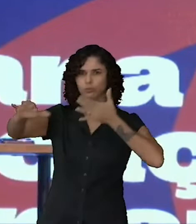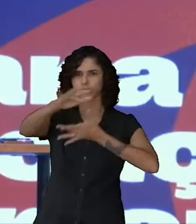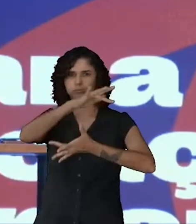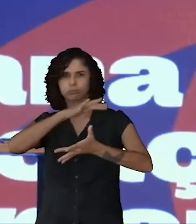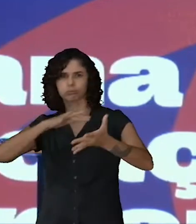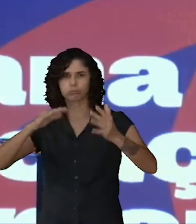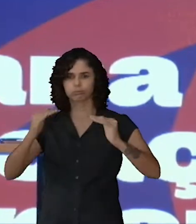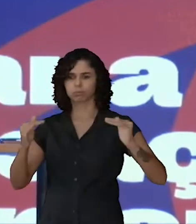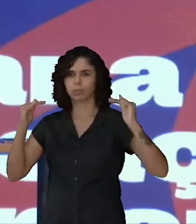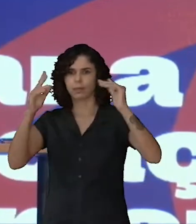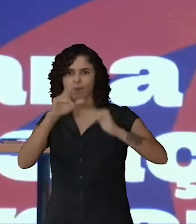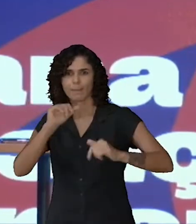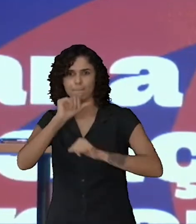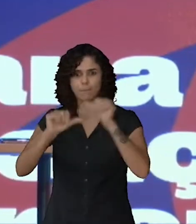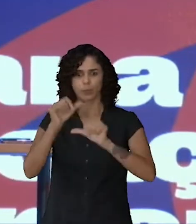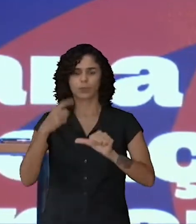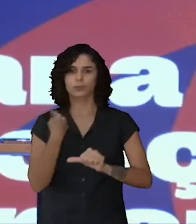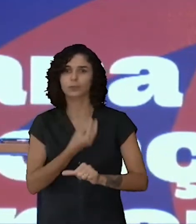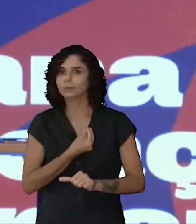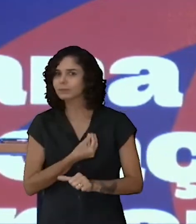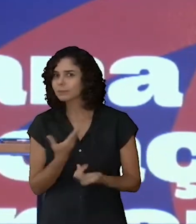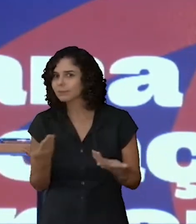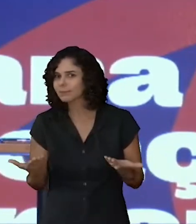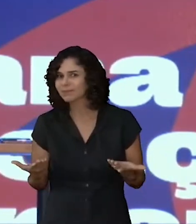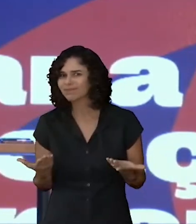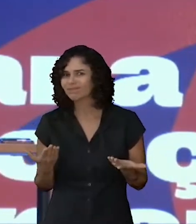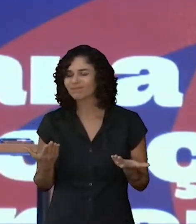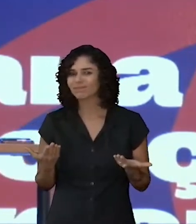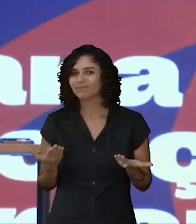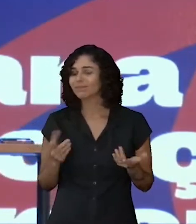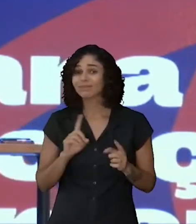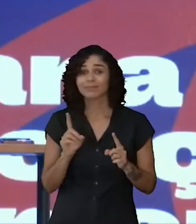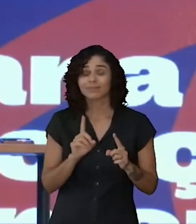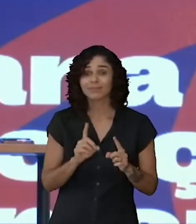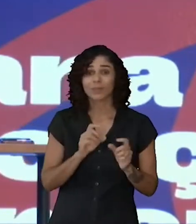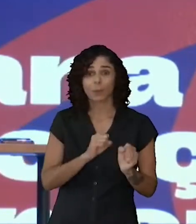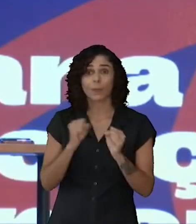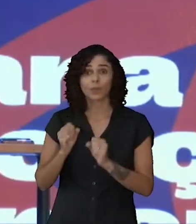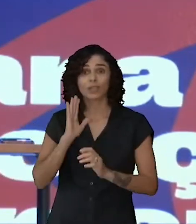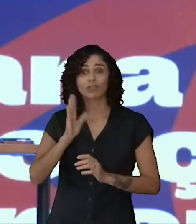vida. O poder que vai mudar a nossa vida já está em você.